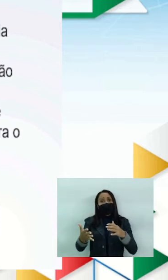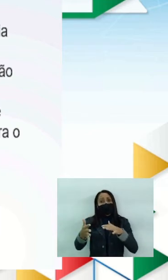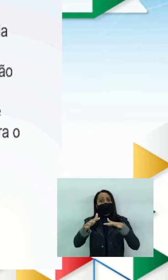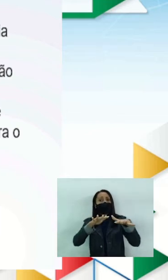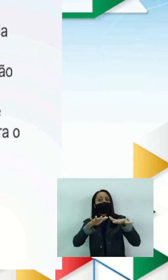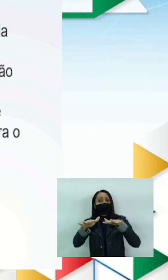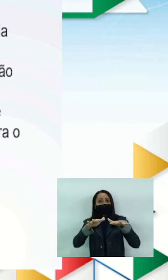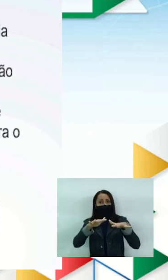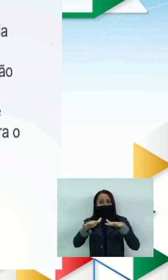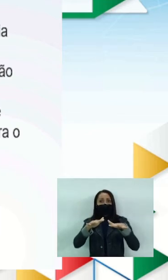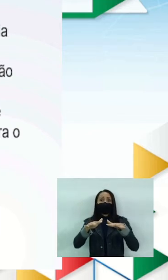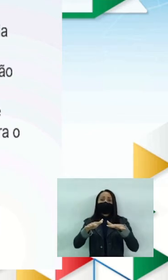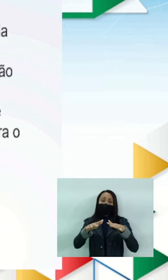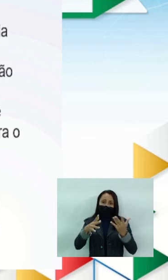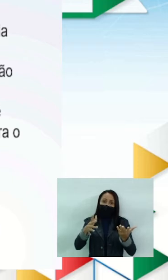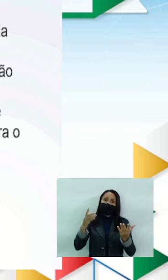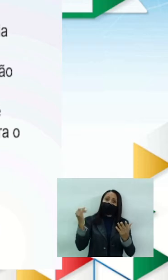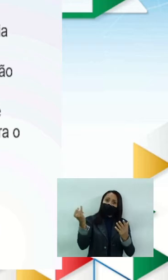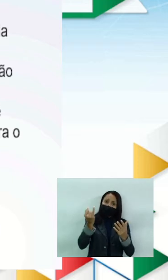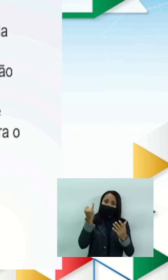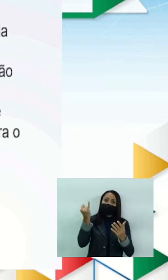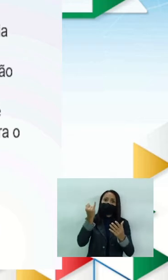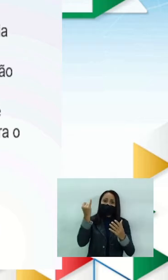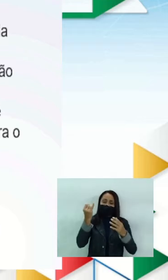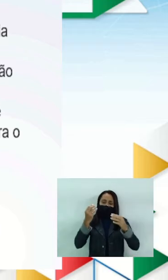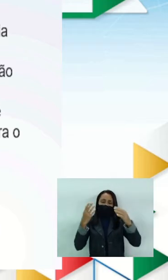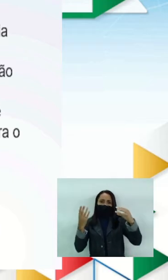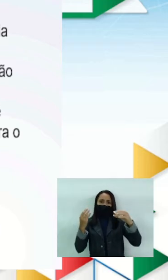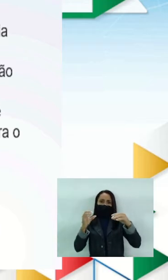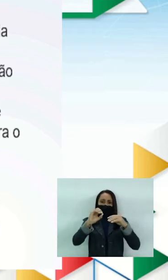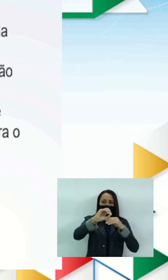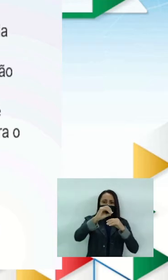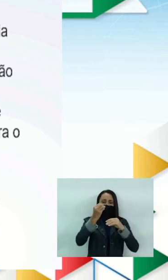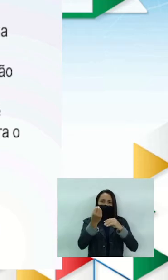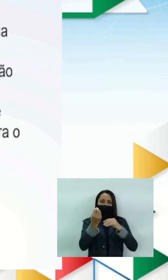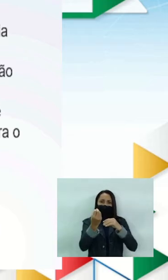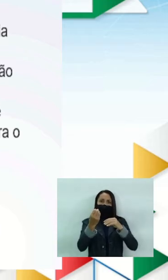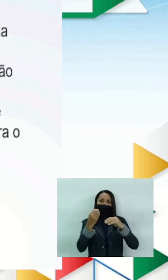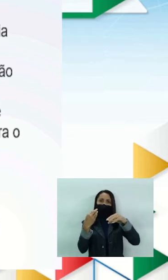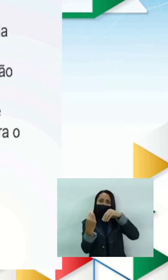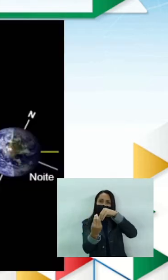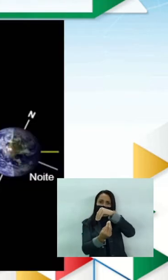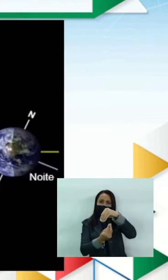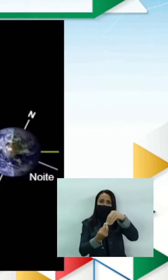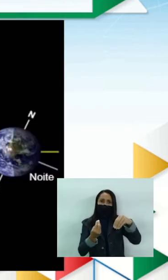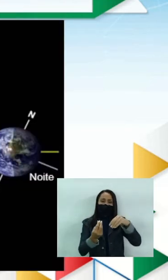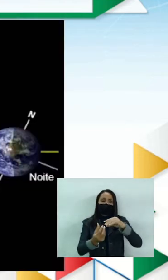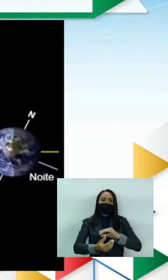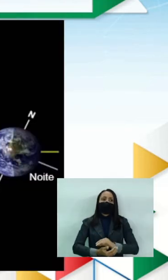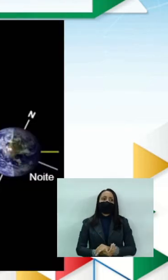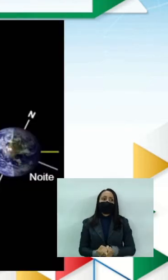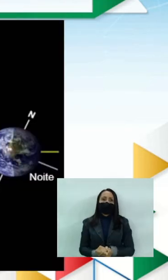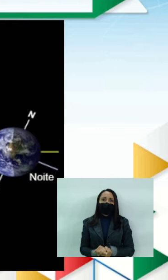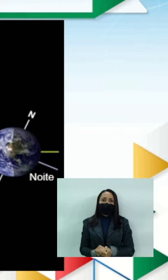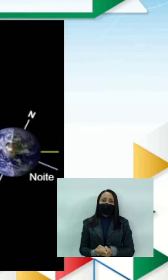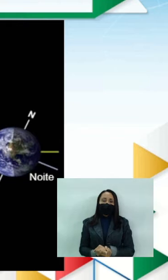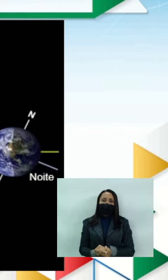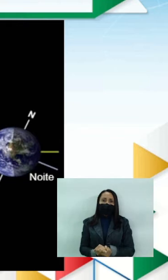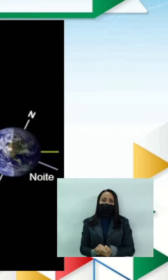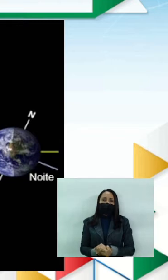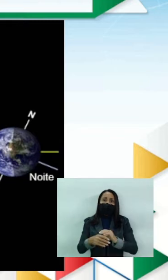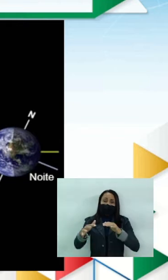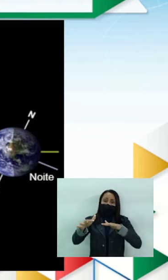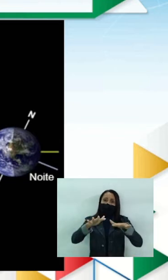são as consequências do movimento de rotação, se não houvesse os dias e as noites, tá certo? Vamos lá. Consequência do